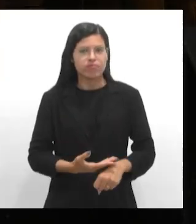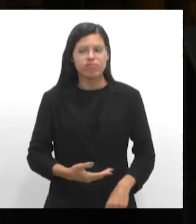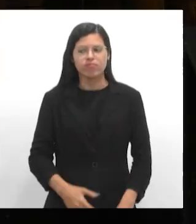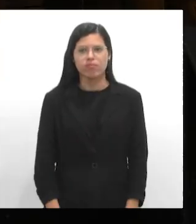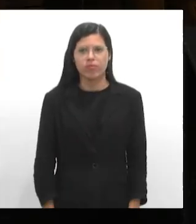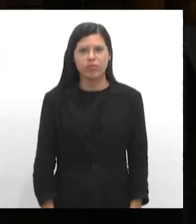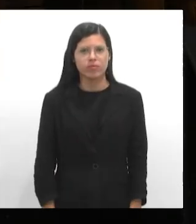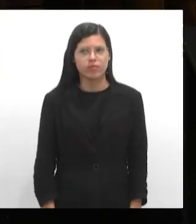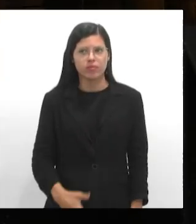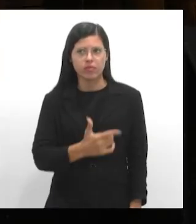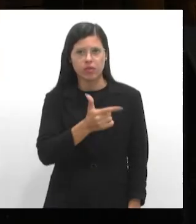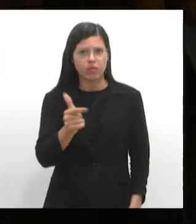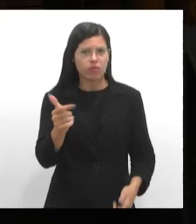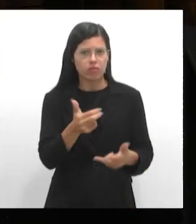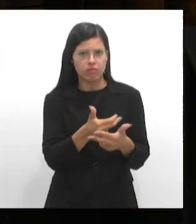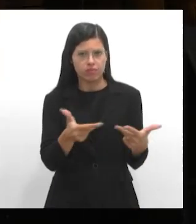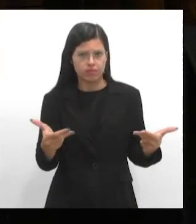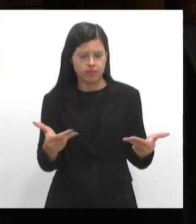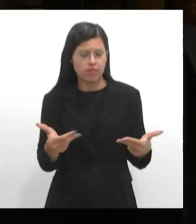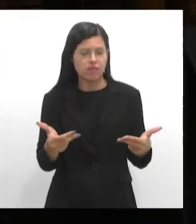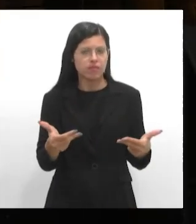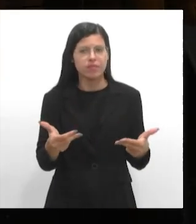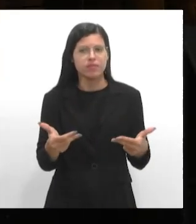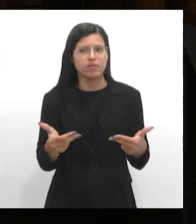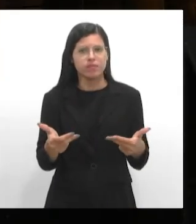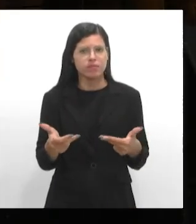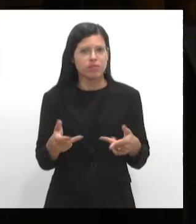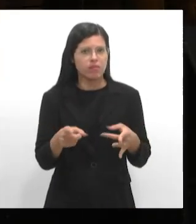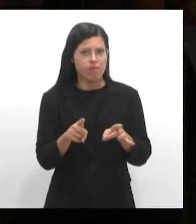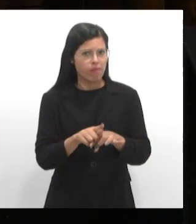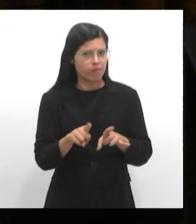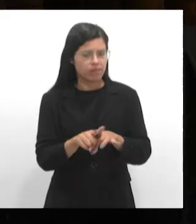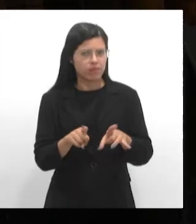A outra questão também é com